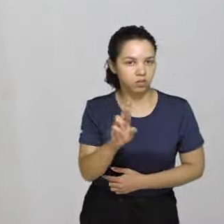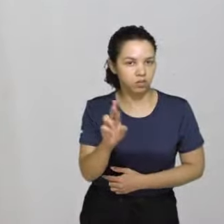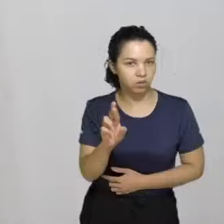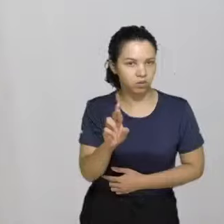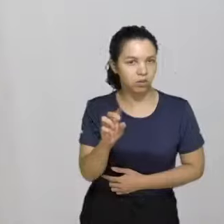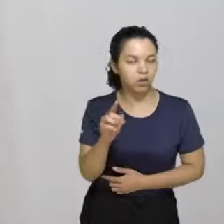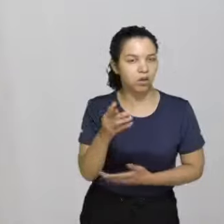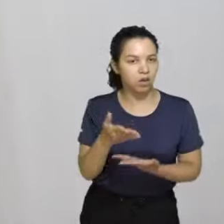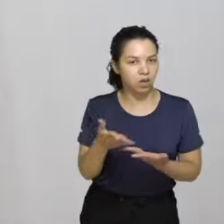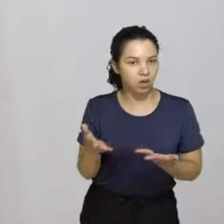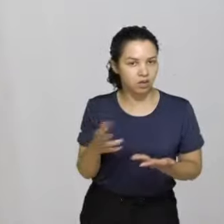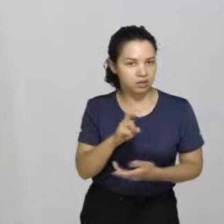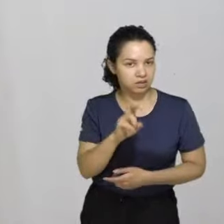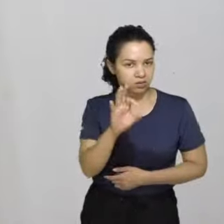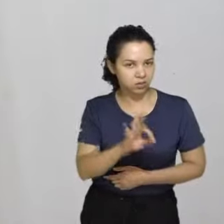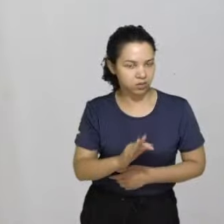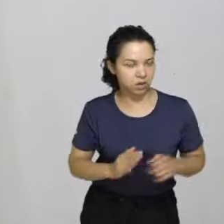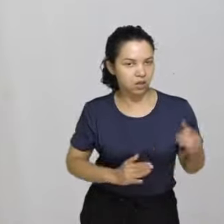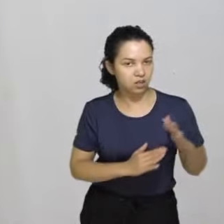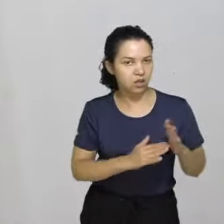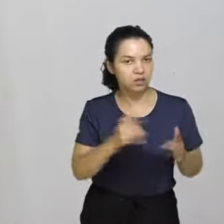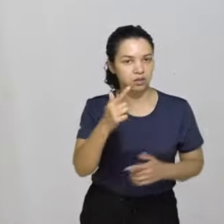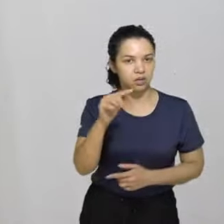ganham até R$ 7.500.